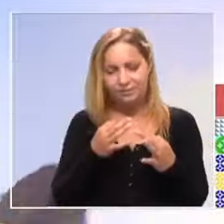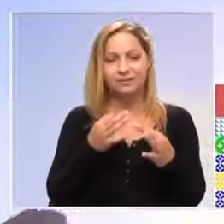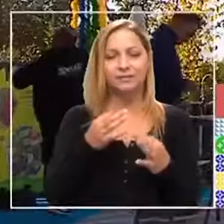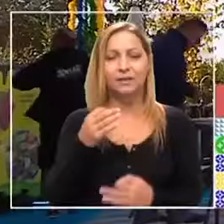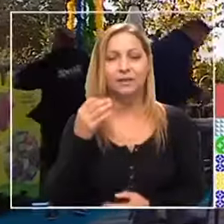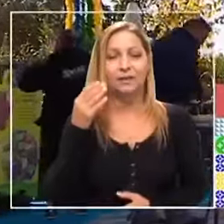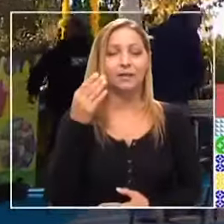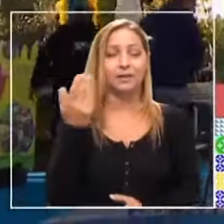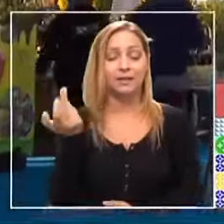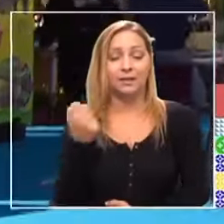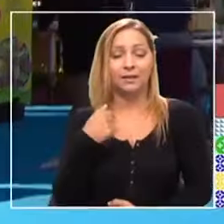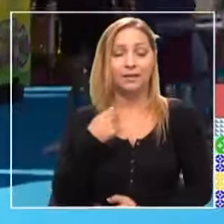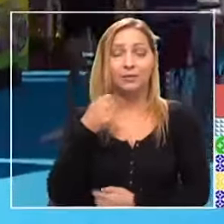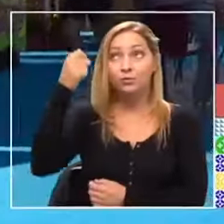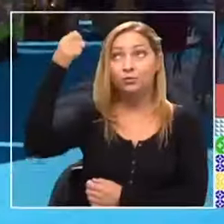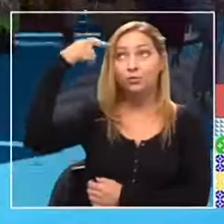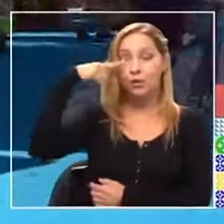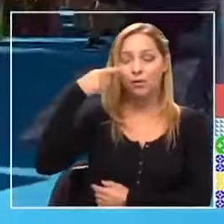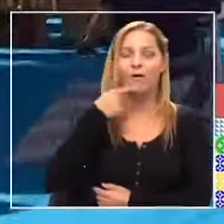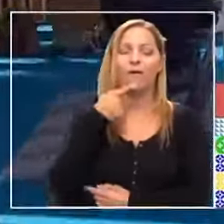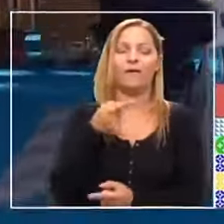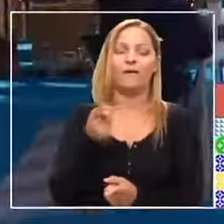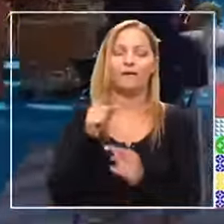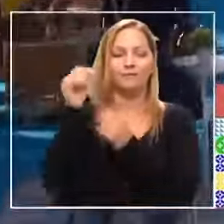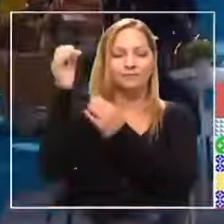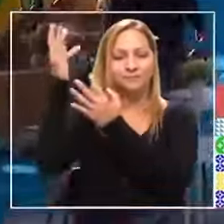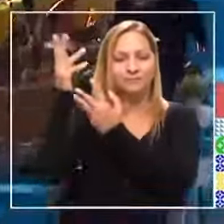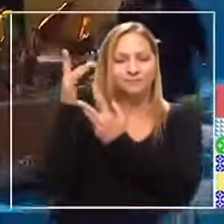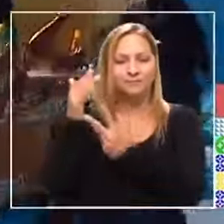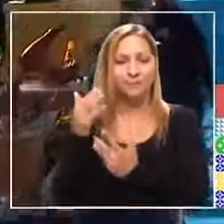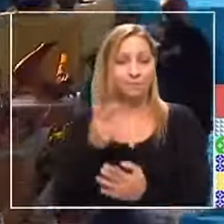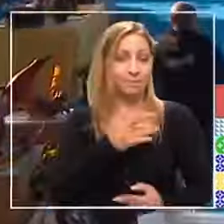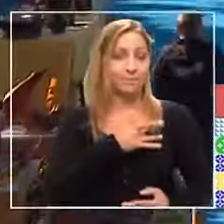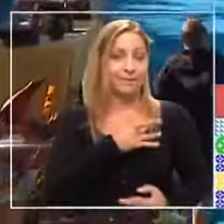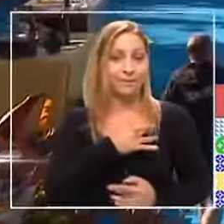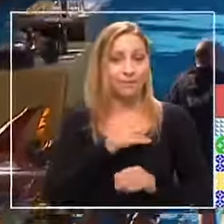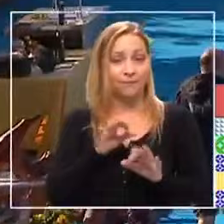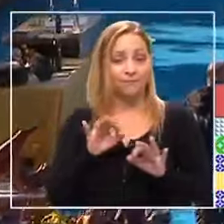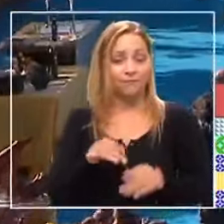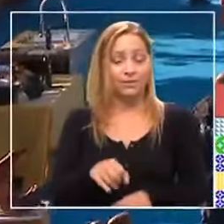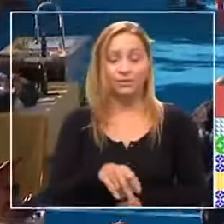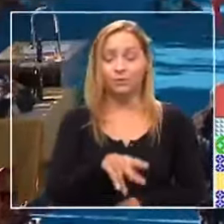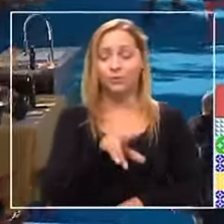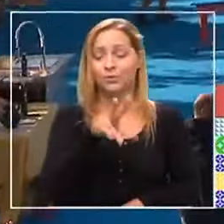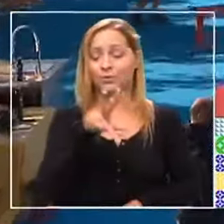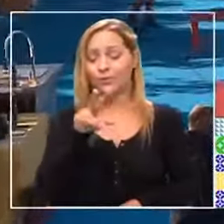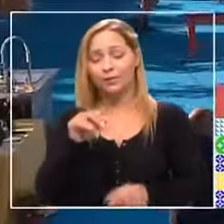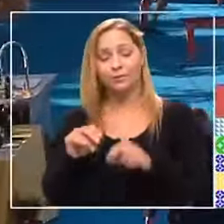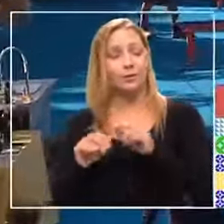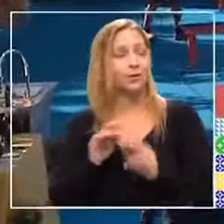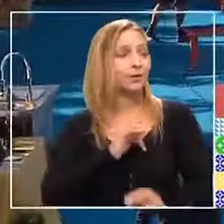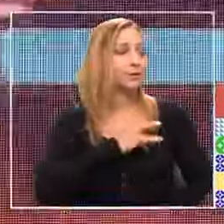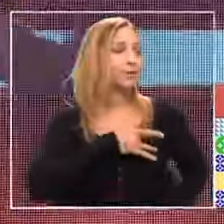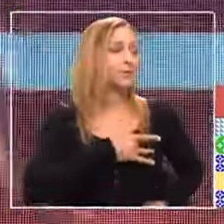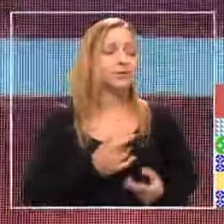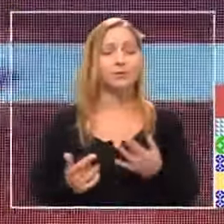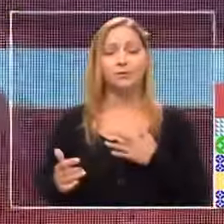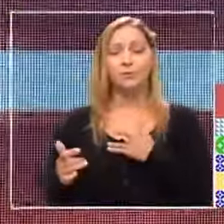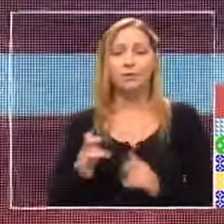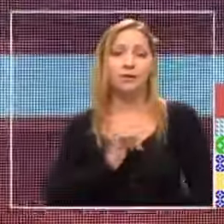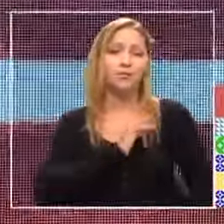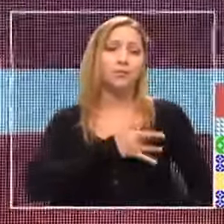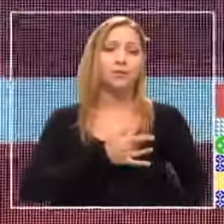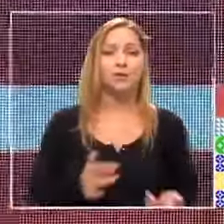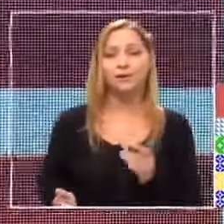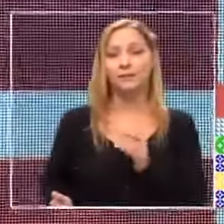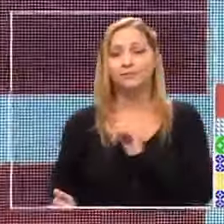sol voltará a brilhar. Nossa paixão nunca vai acabar. Amor, amor.